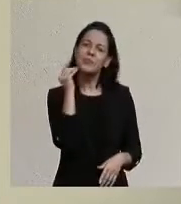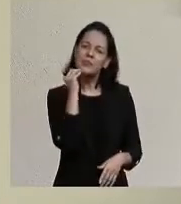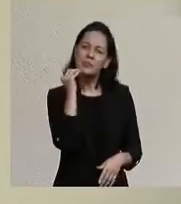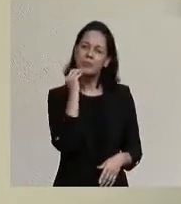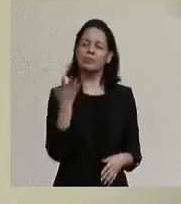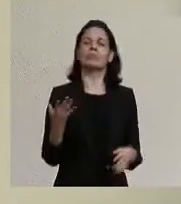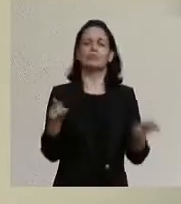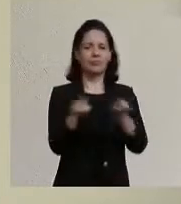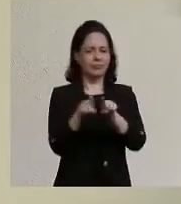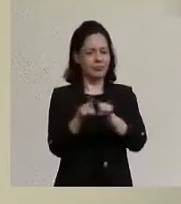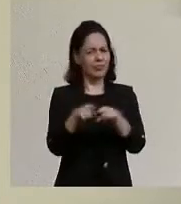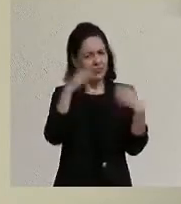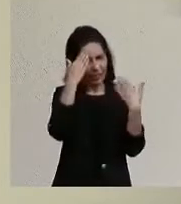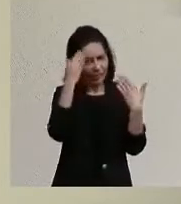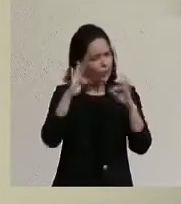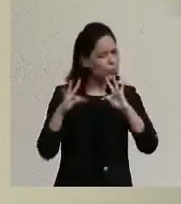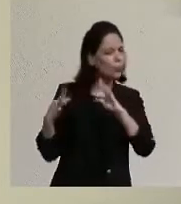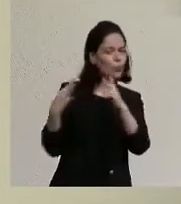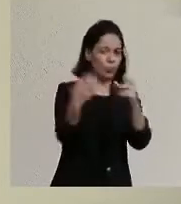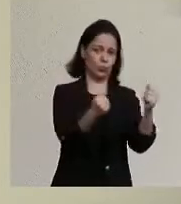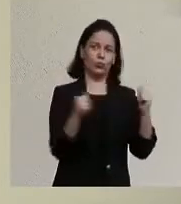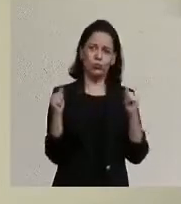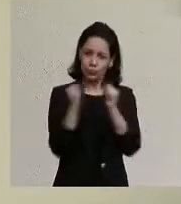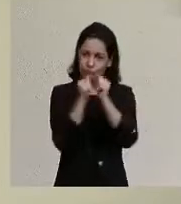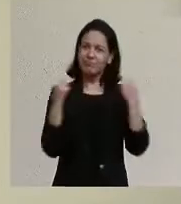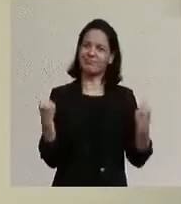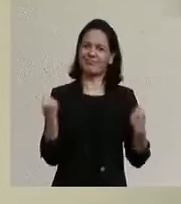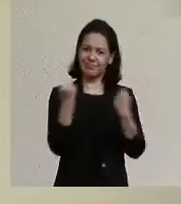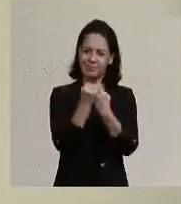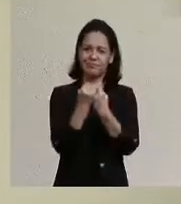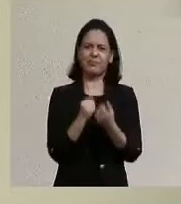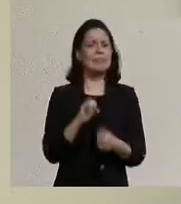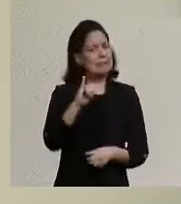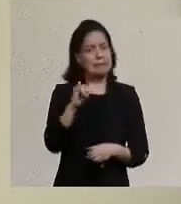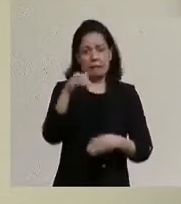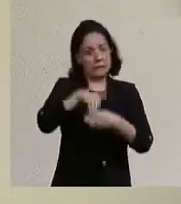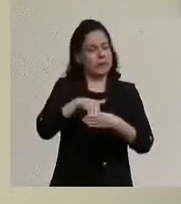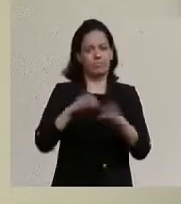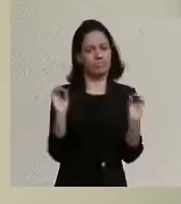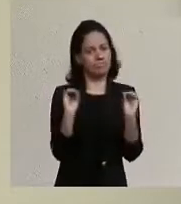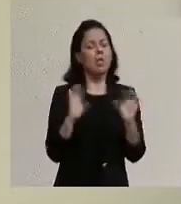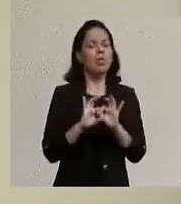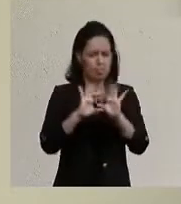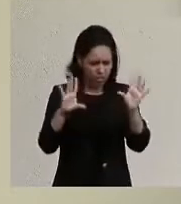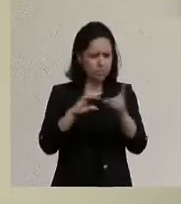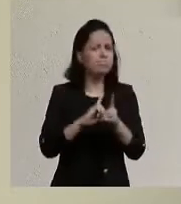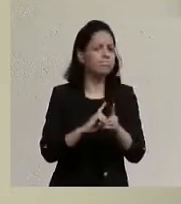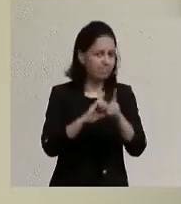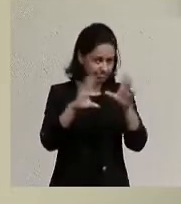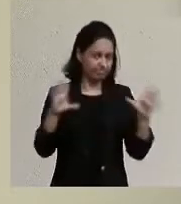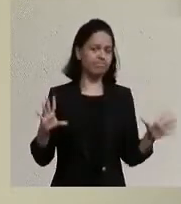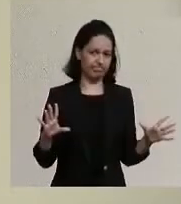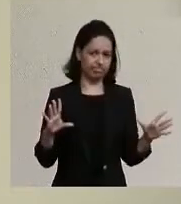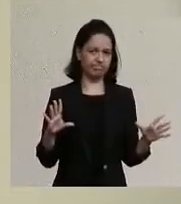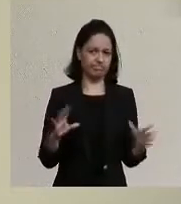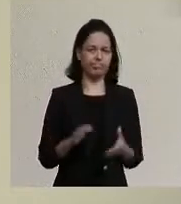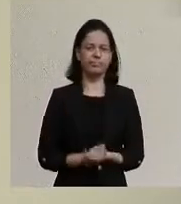para agradecer a todos aqueles colaboraram com a gente e aqueles que não colaboraram isso é democracia